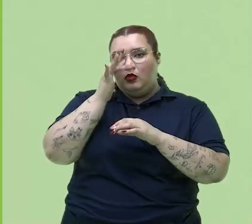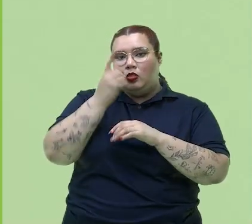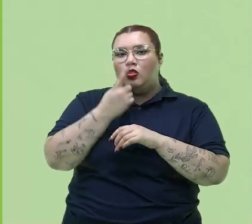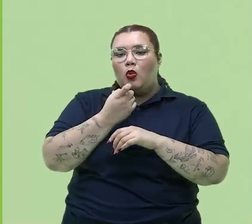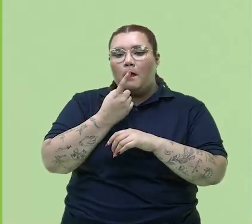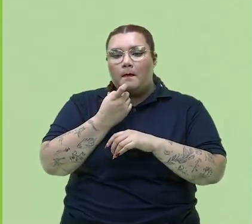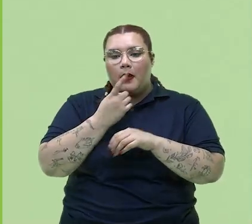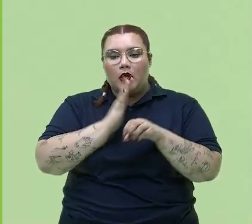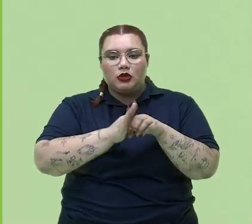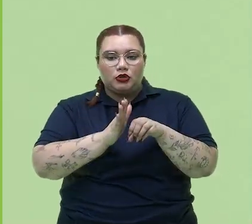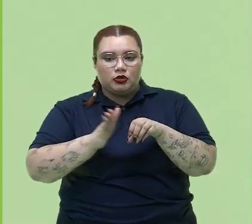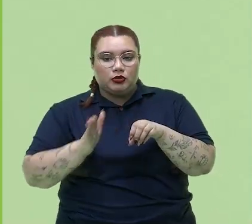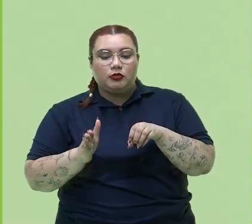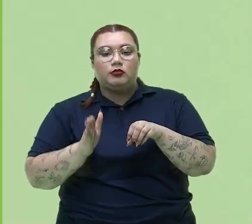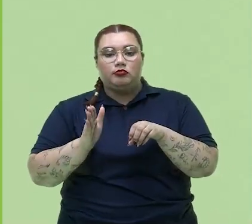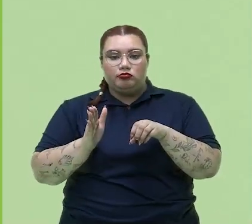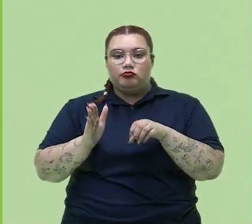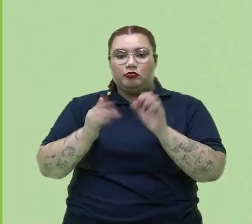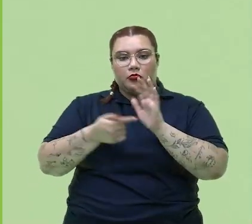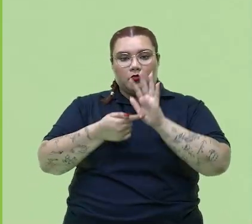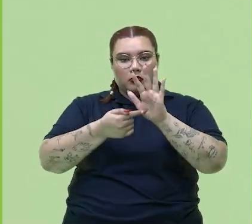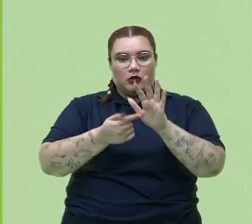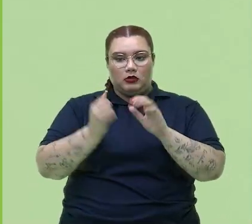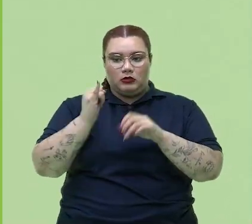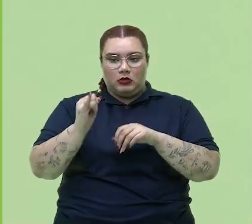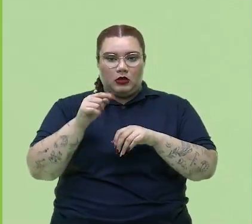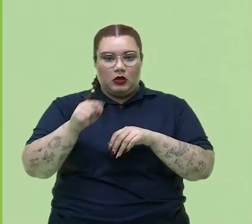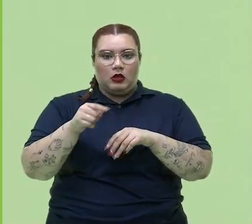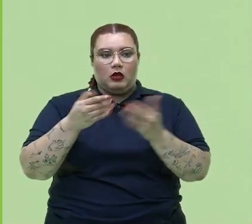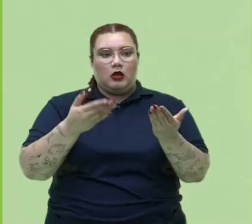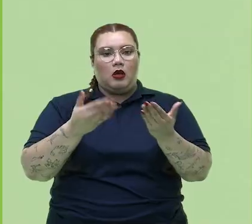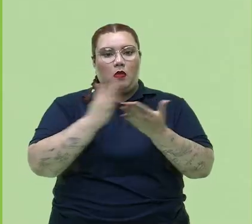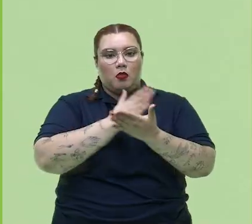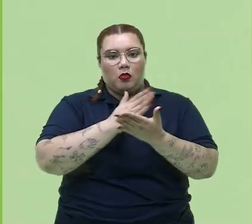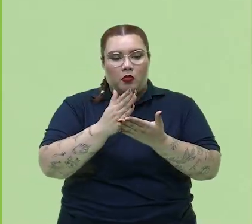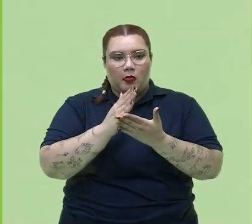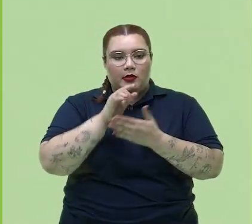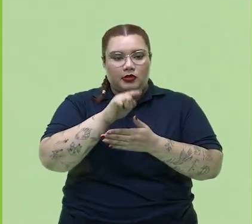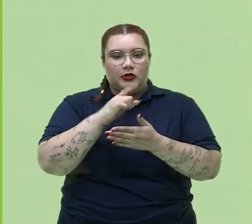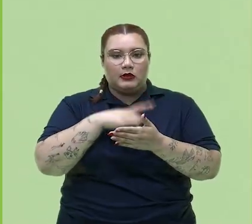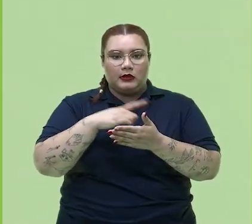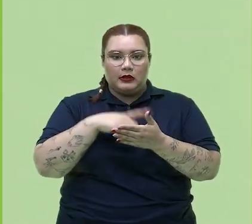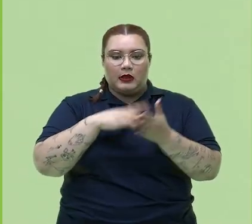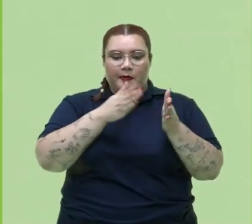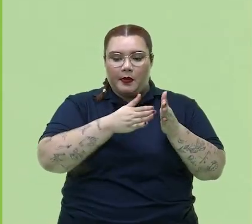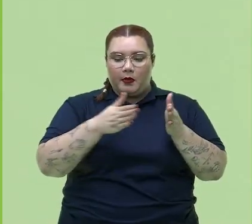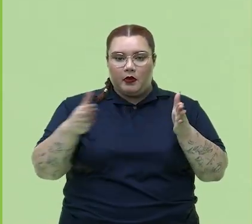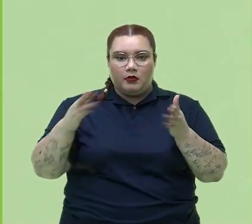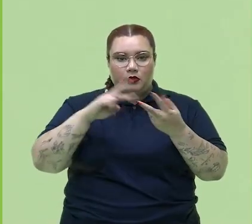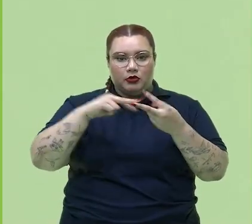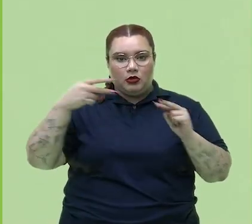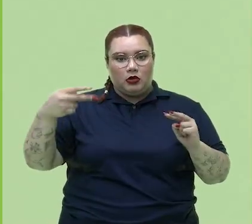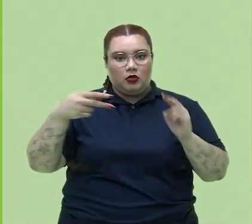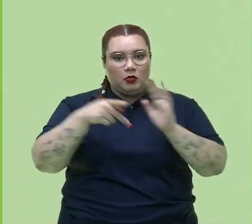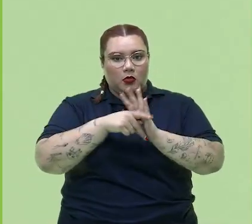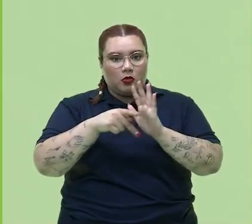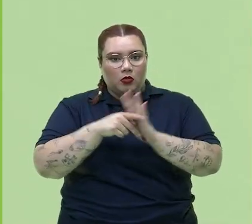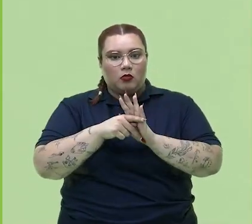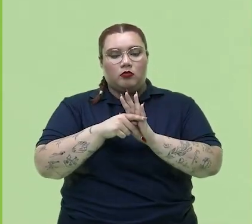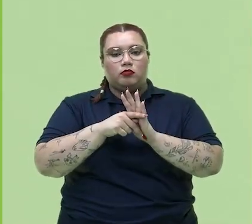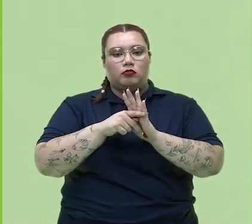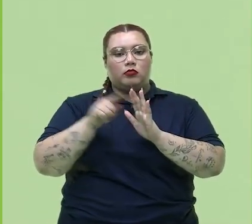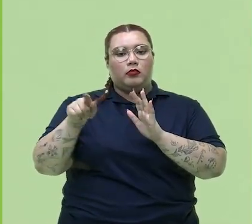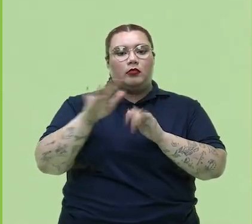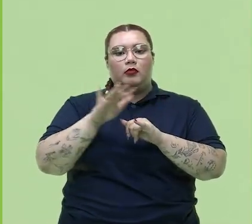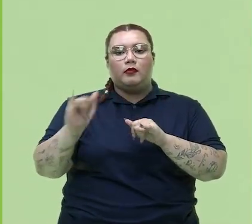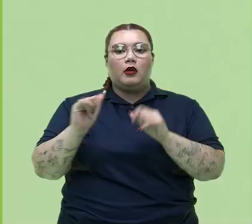que o tomate ele pode não ser resistente a determinadas pragas, mas ele já tem um sequenciamento genético do tomate, que